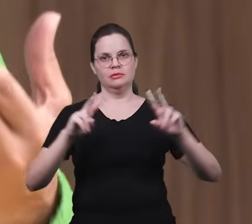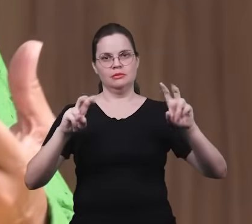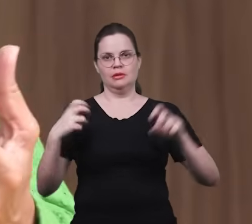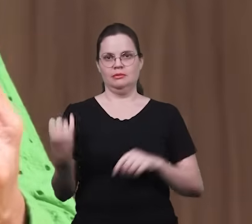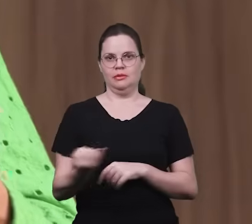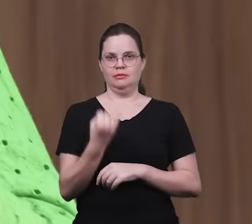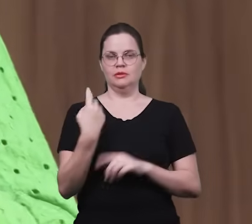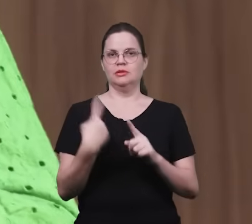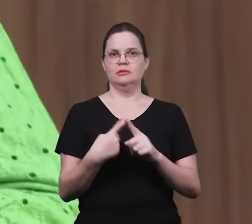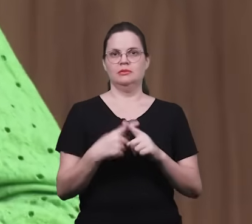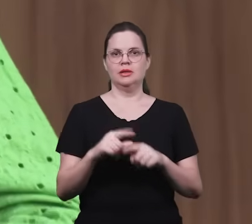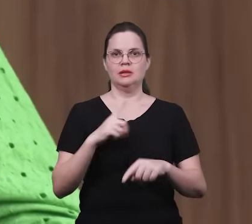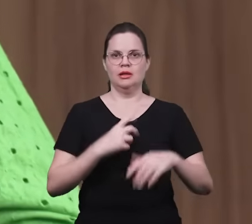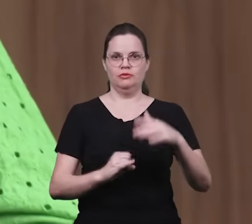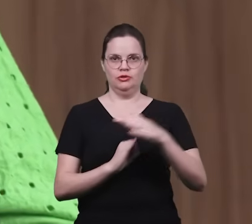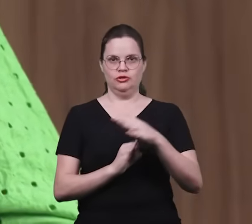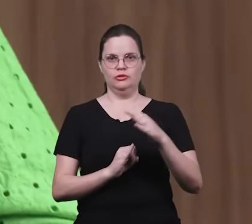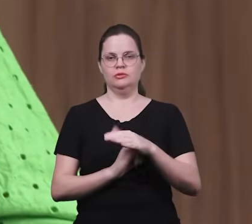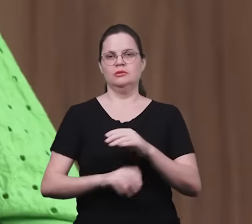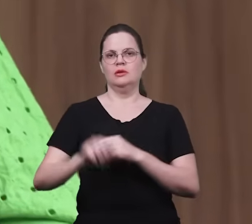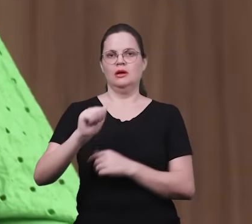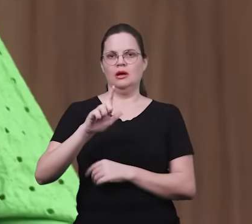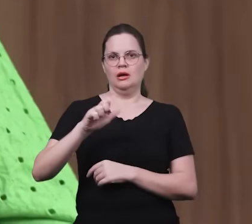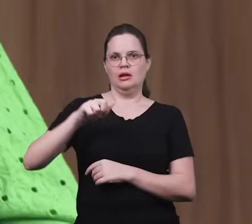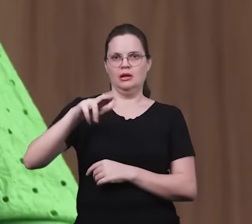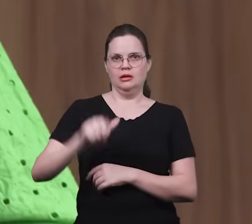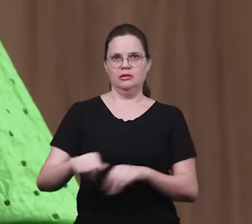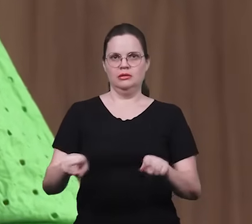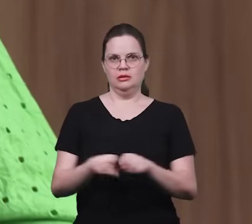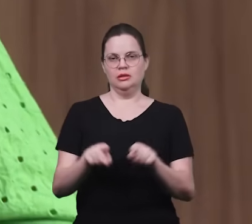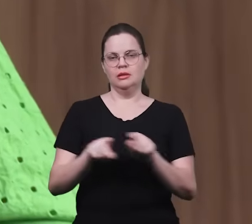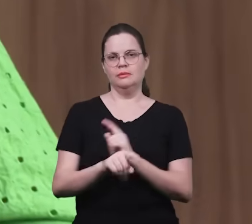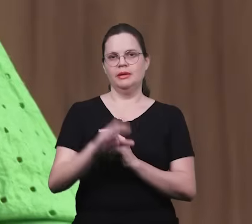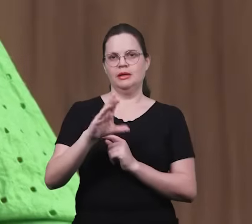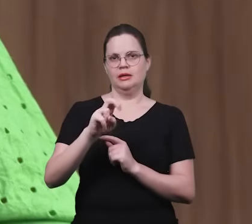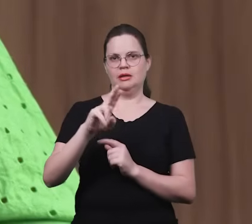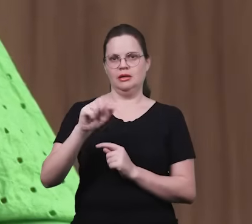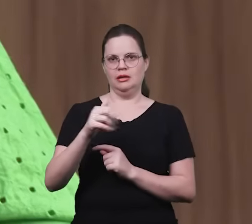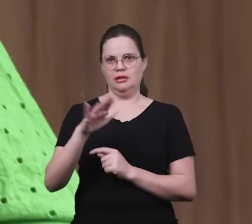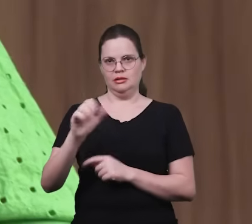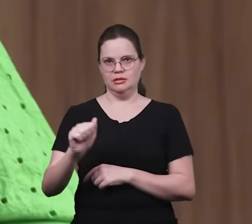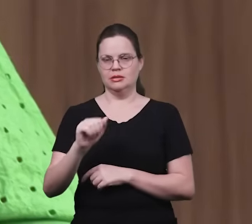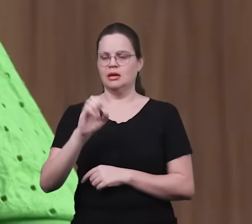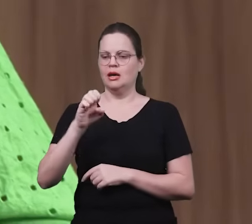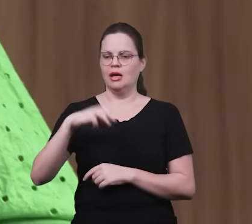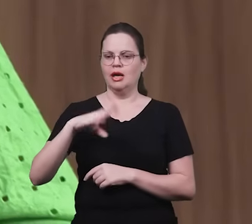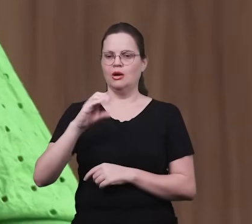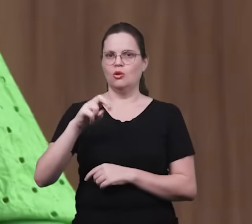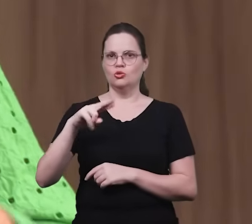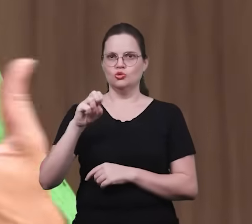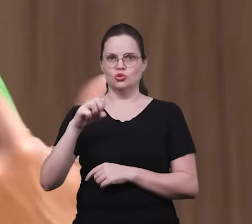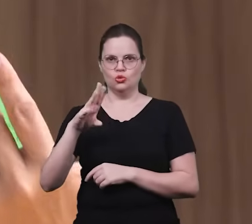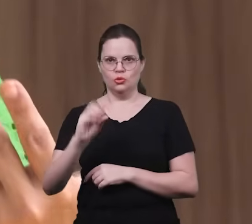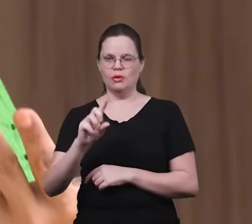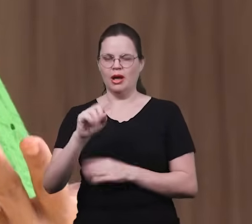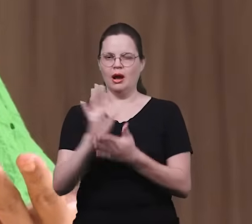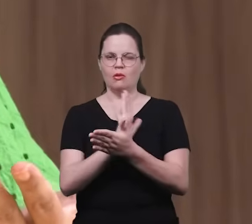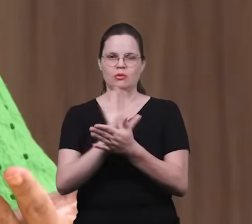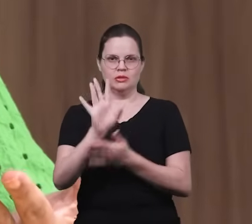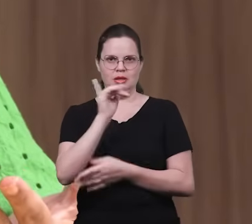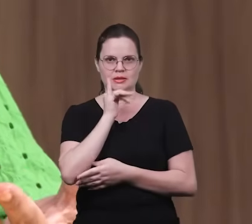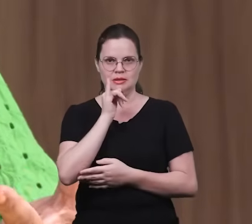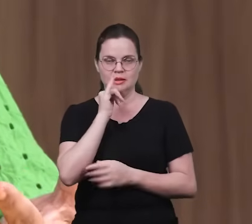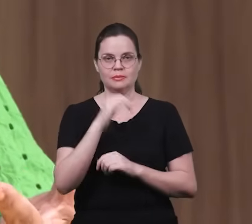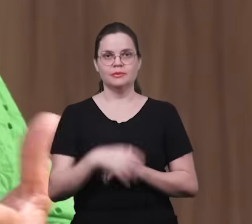O Instituto Alana e o Criança em Consumo são exemplos importantes para isso. Mas para